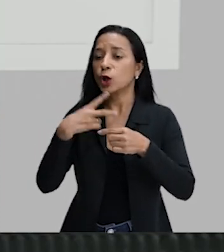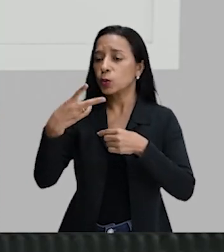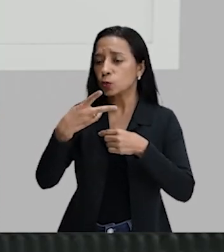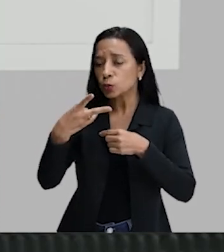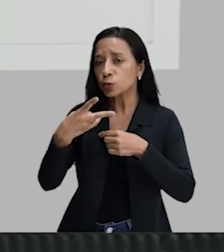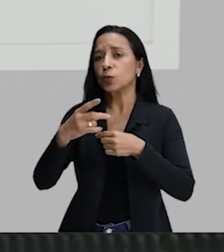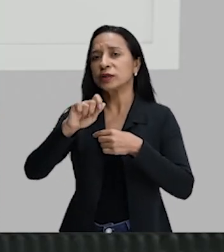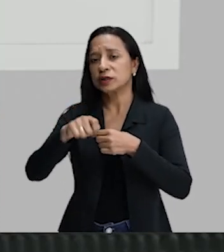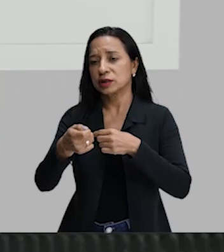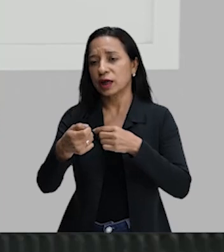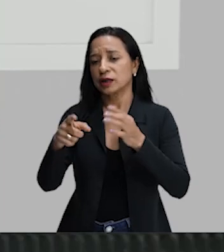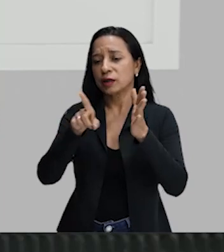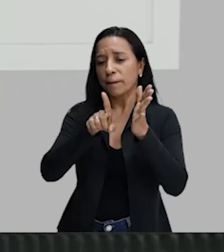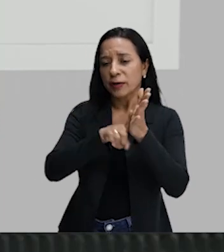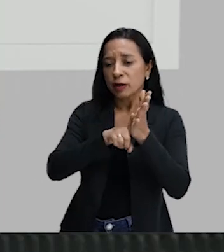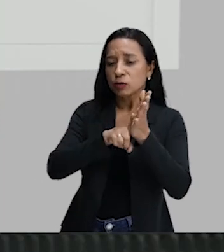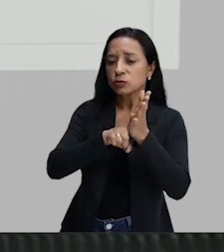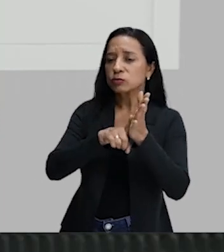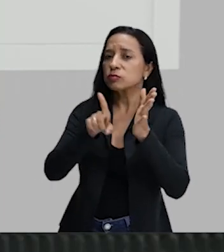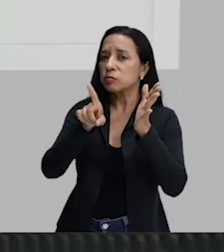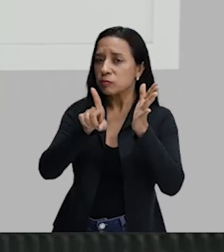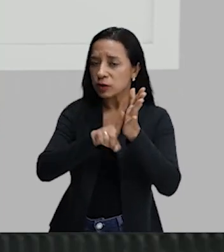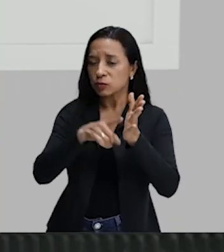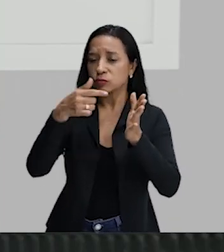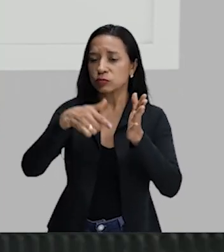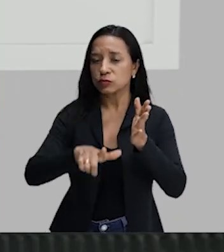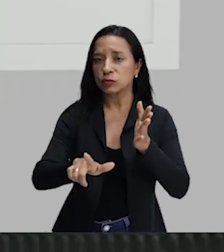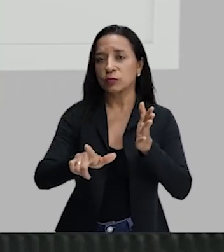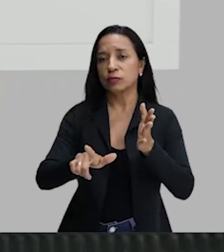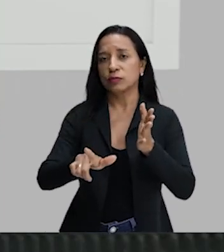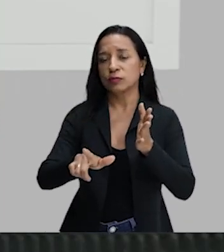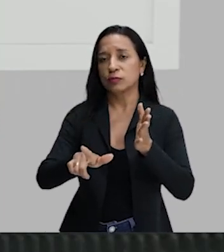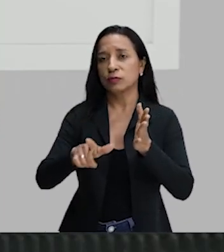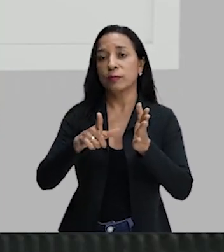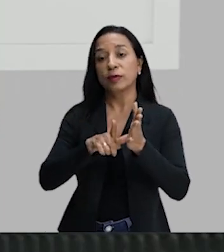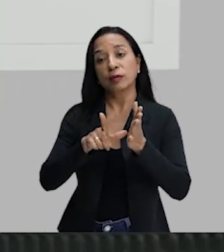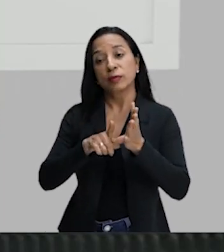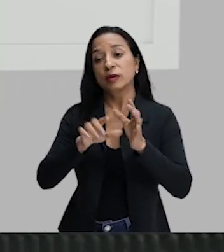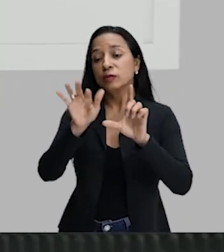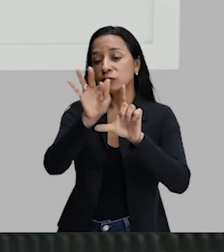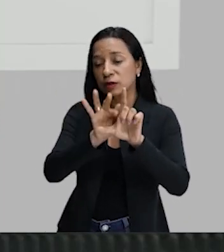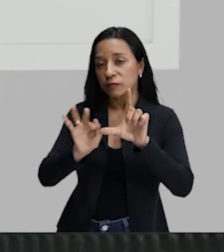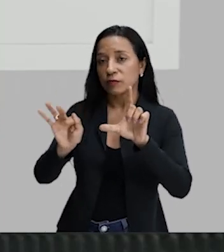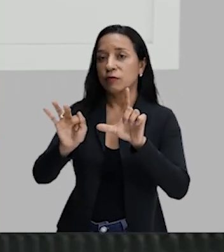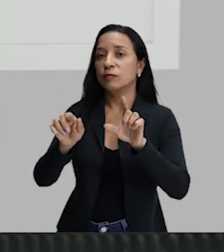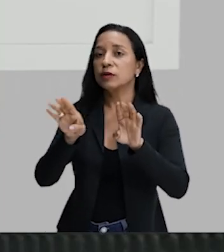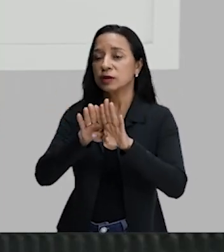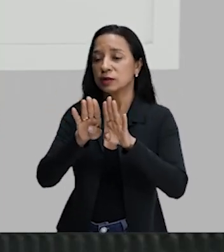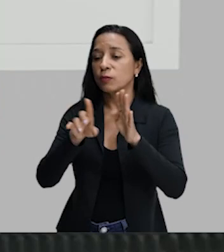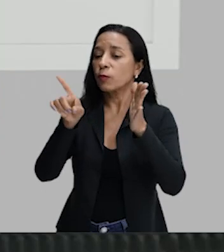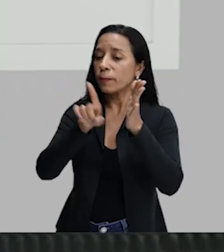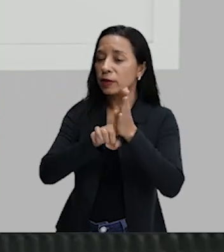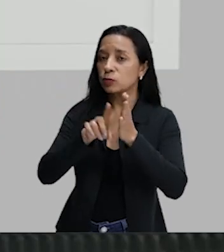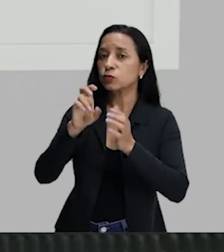tem o menos, que é o menos da fórmula, e você tem o menos do número. Tá? Então, eu tenho que colocar os dois sinais. Depois eu faço o jogo